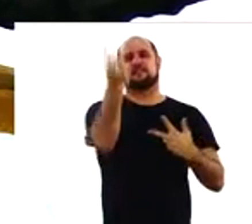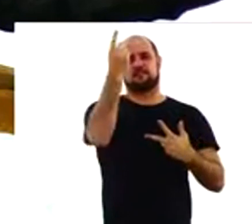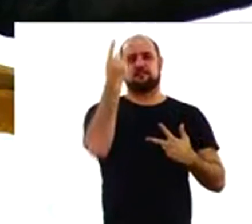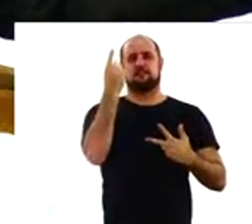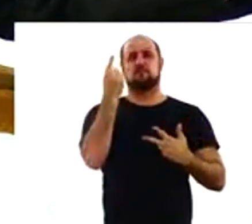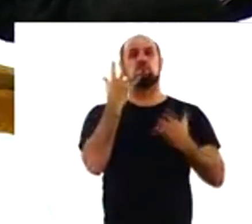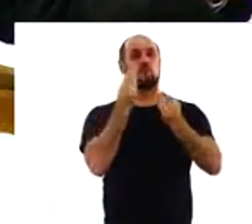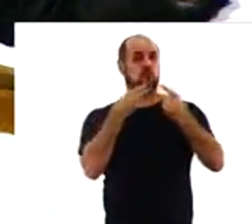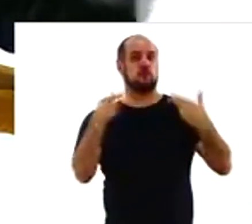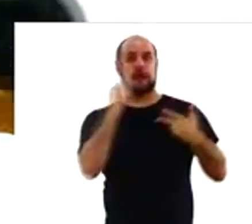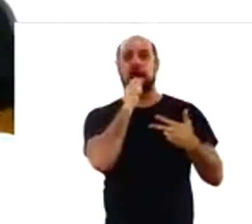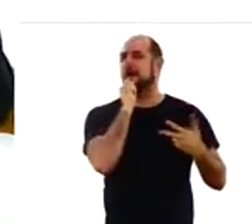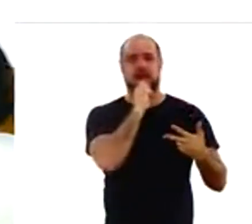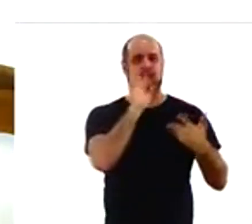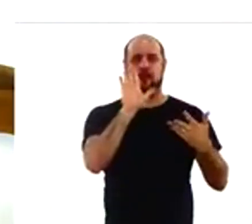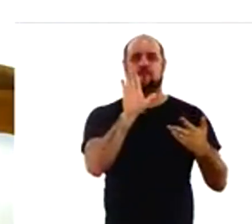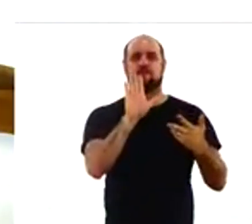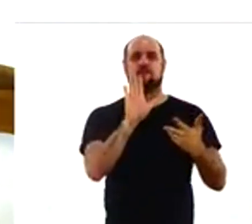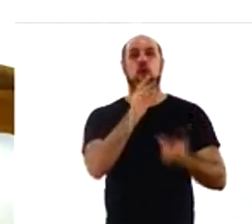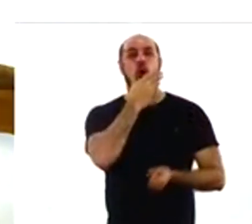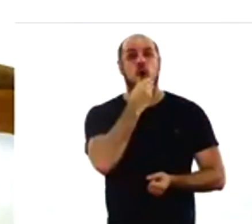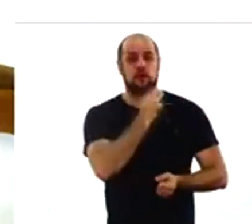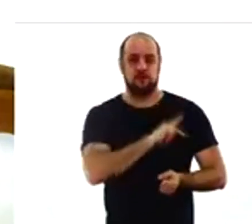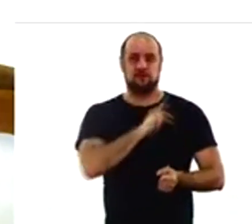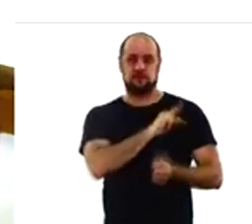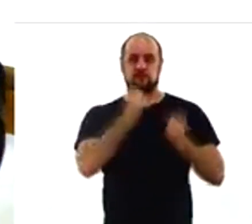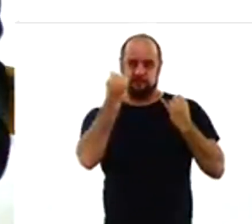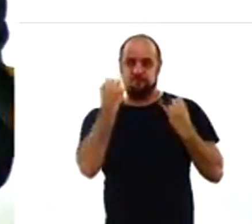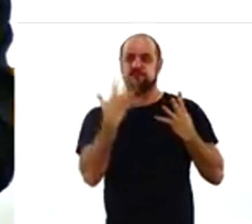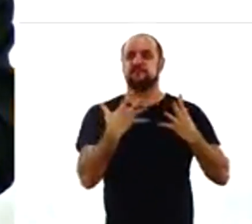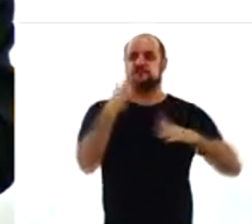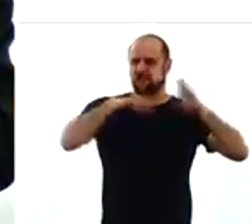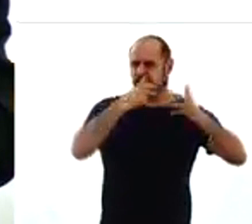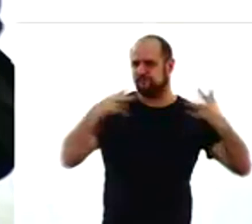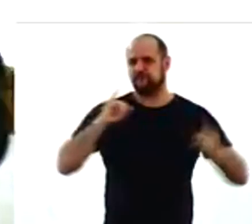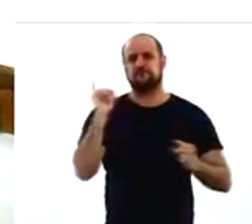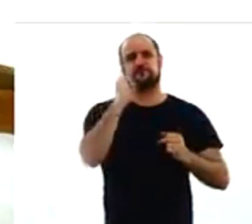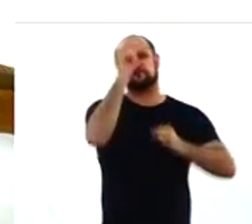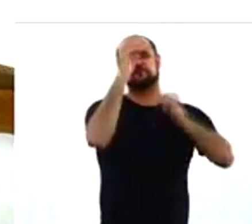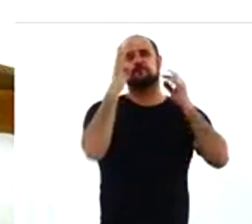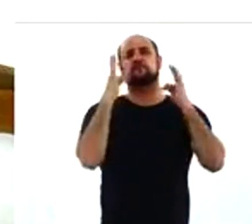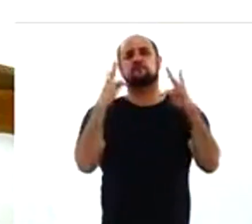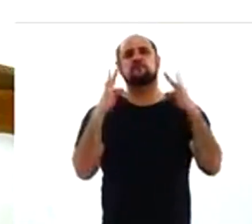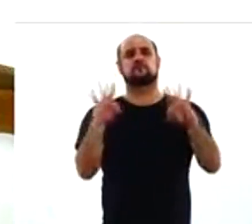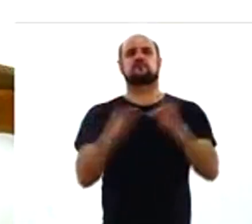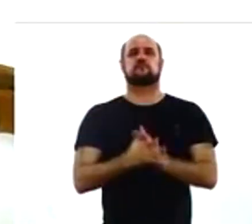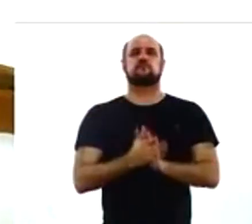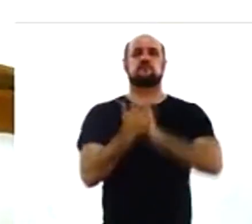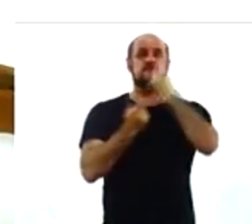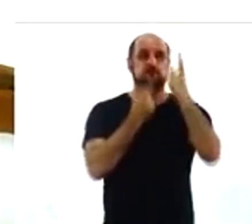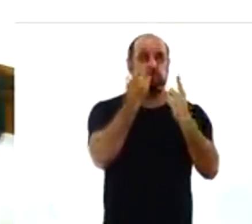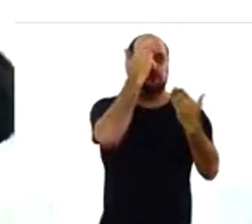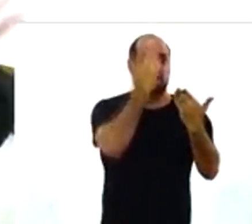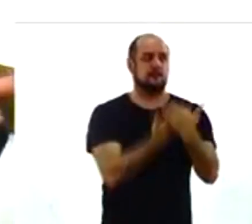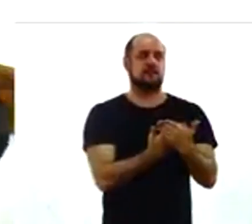aconteceram, acontecerão. E Paulo insiste em algumas conexões, então, aqui nessa passagem a Tito. Credo, que é o que se crê,